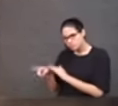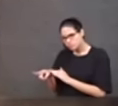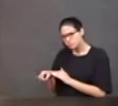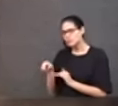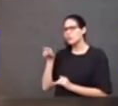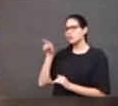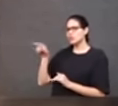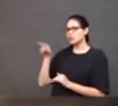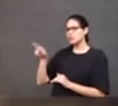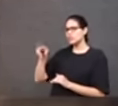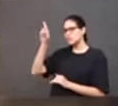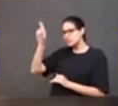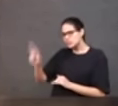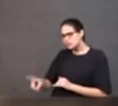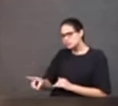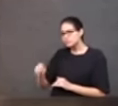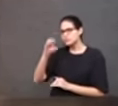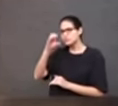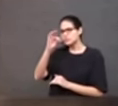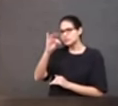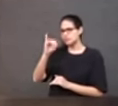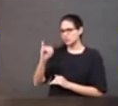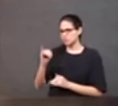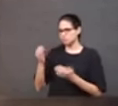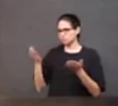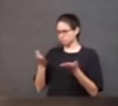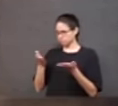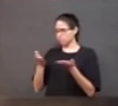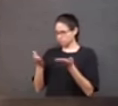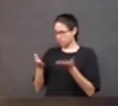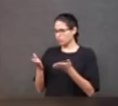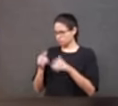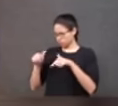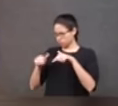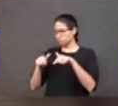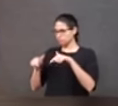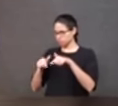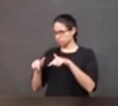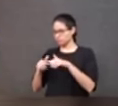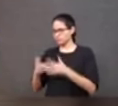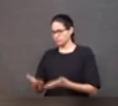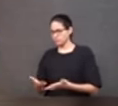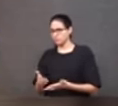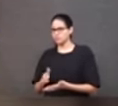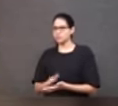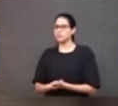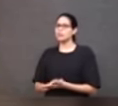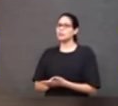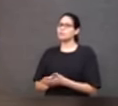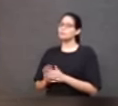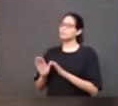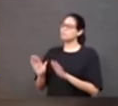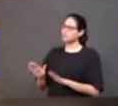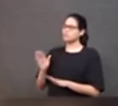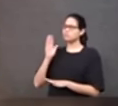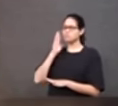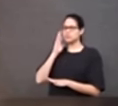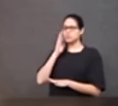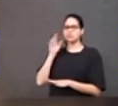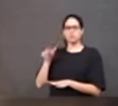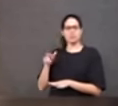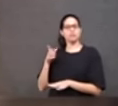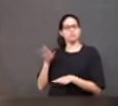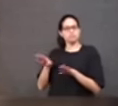do CTI na atual gestão do professor Elmiro, apesar de estar licenciado, obviamente, neste momento,